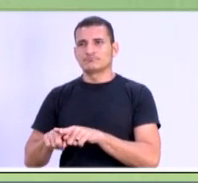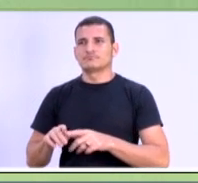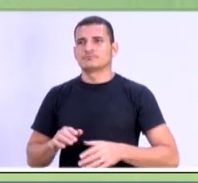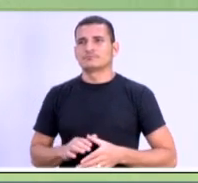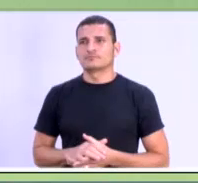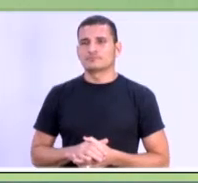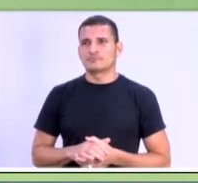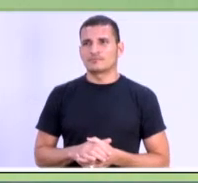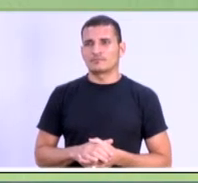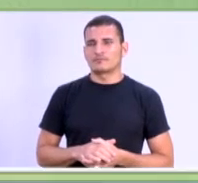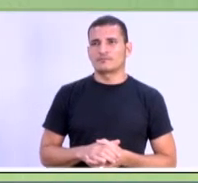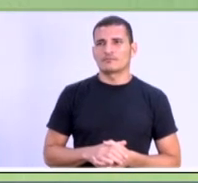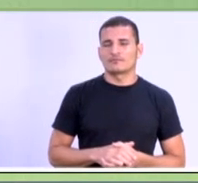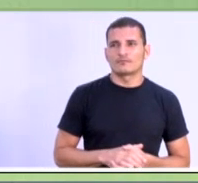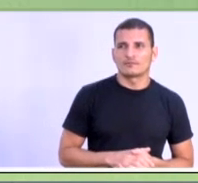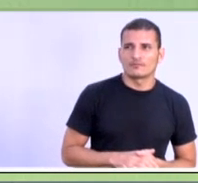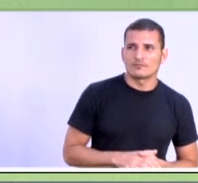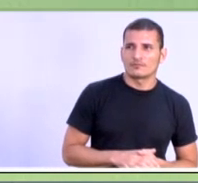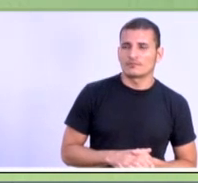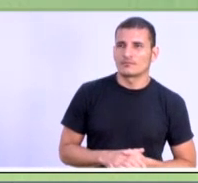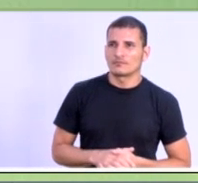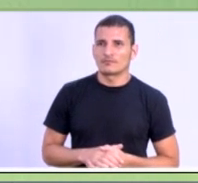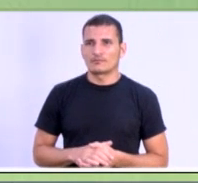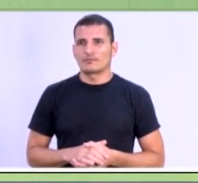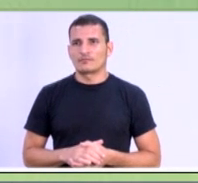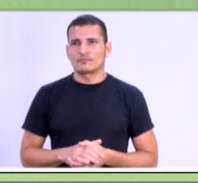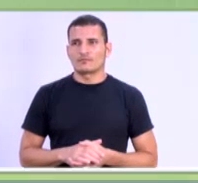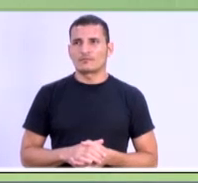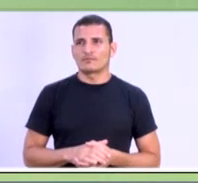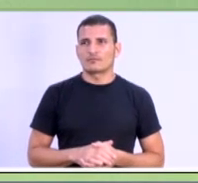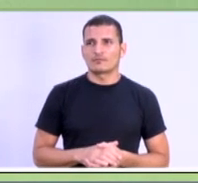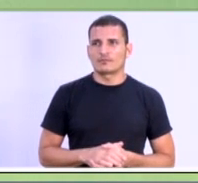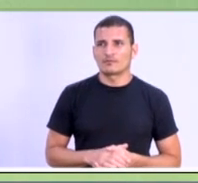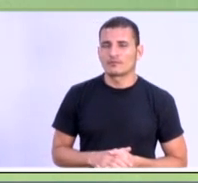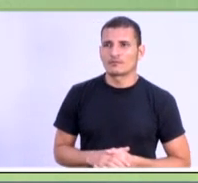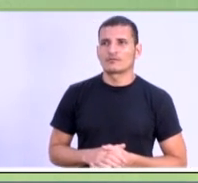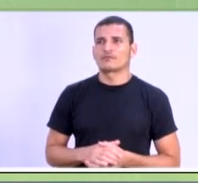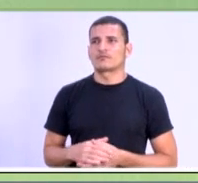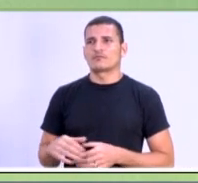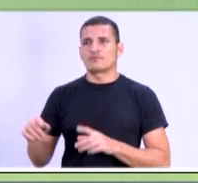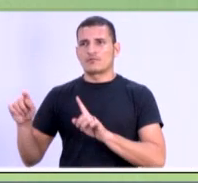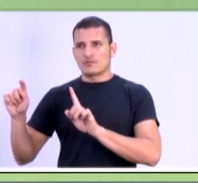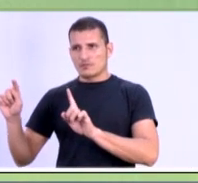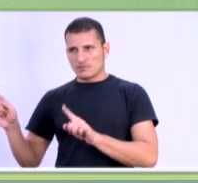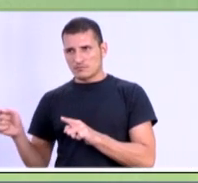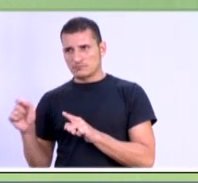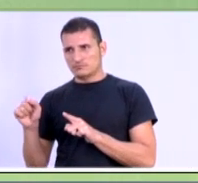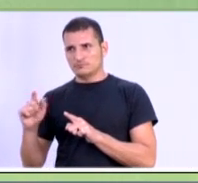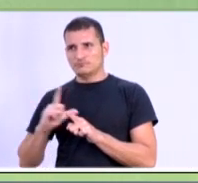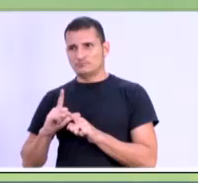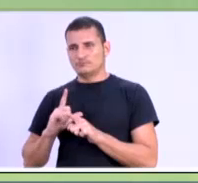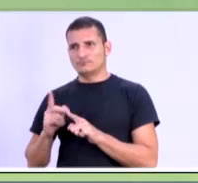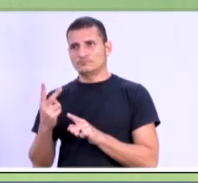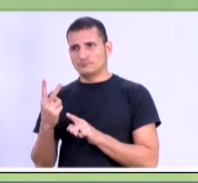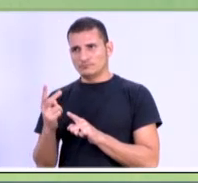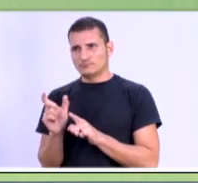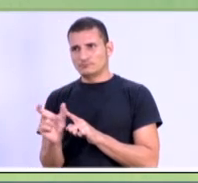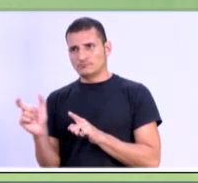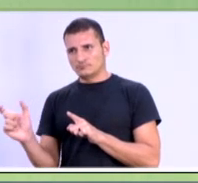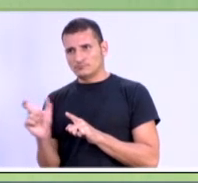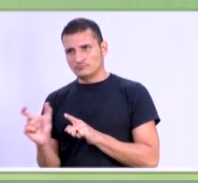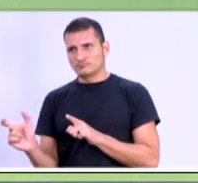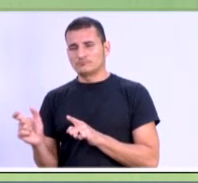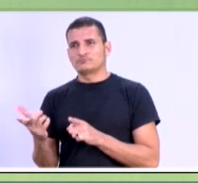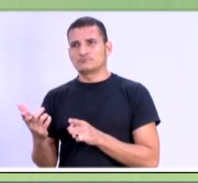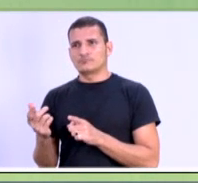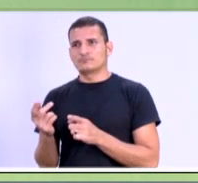diferente. Agora, professor, aqui eu também tenho 2 parâmetros, né? A priori, esses 2 teriam a